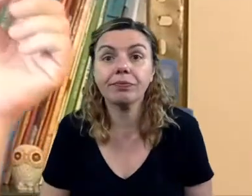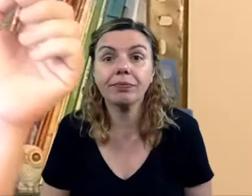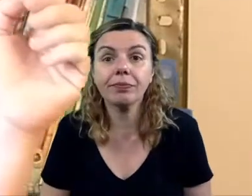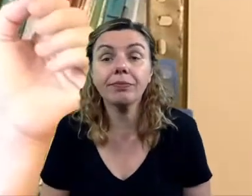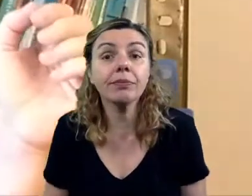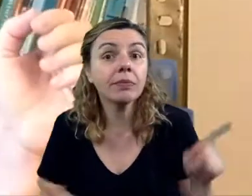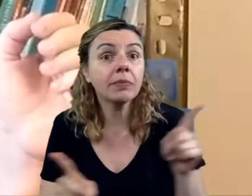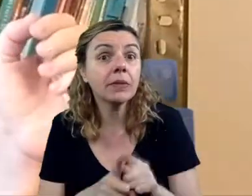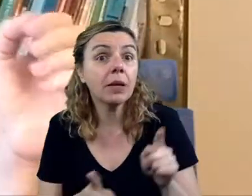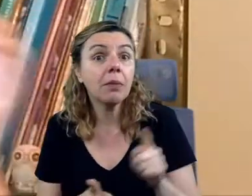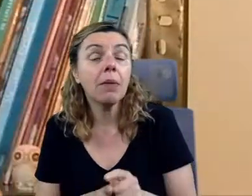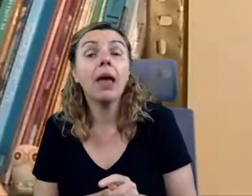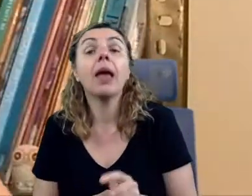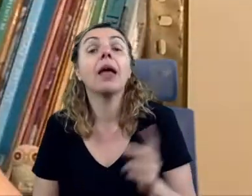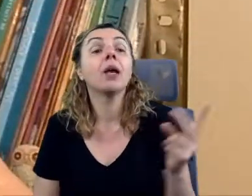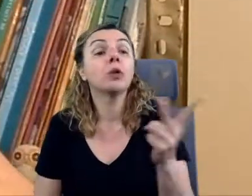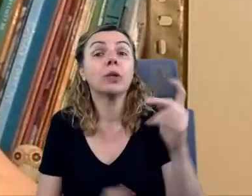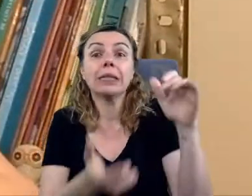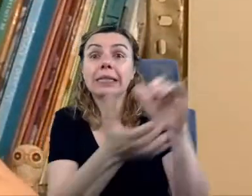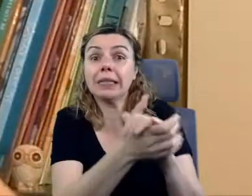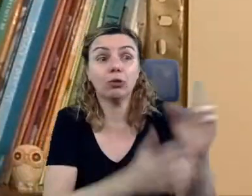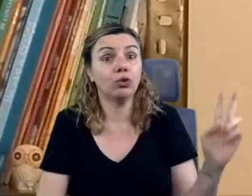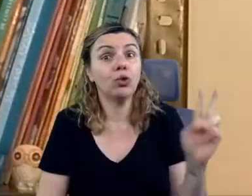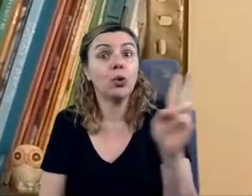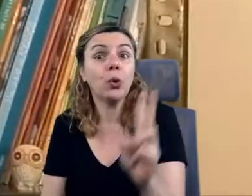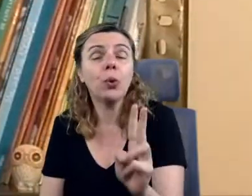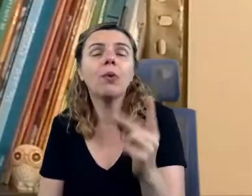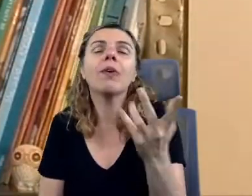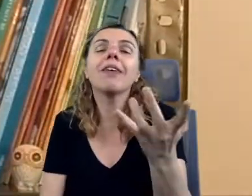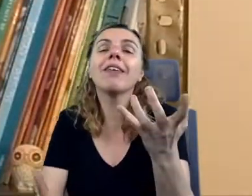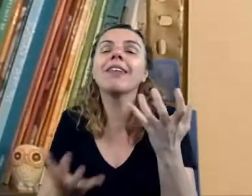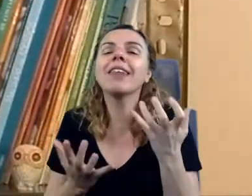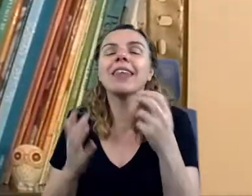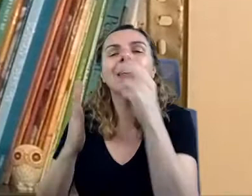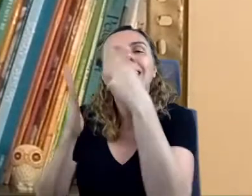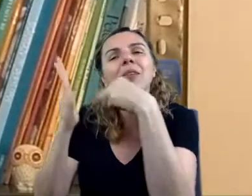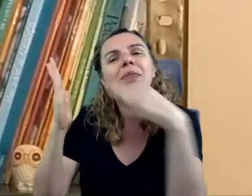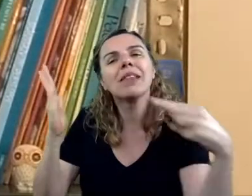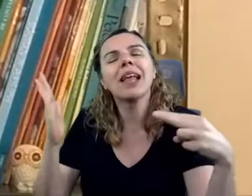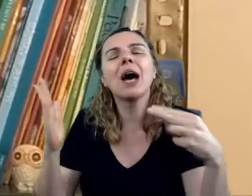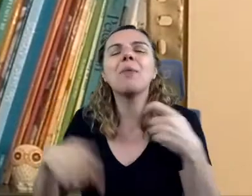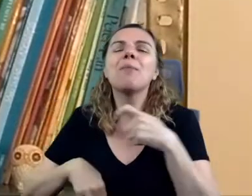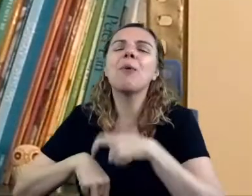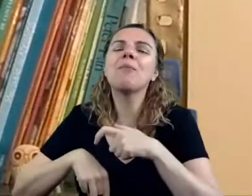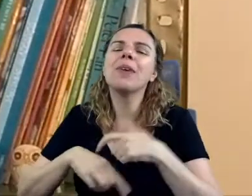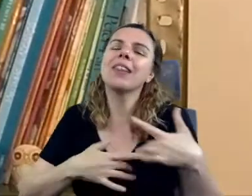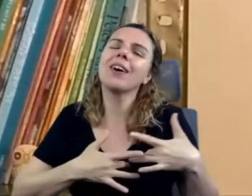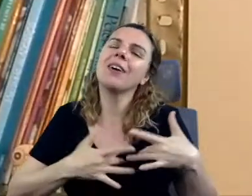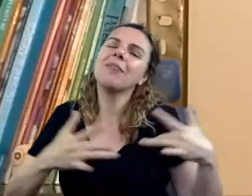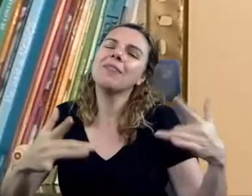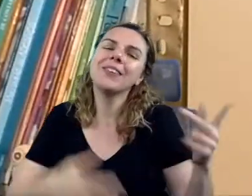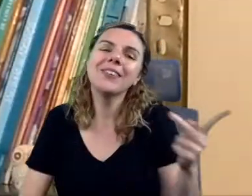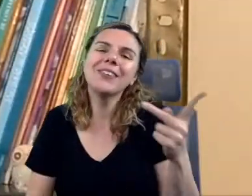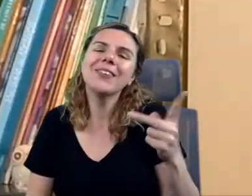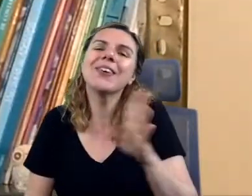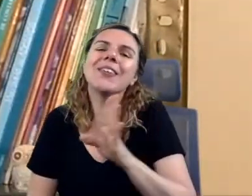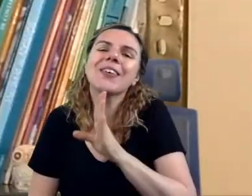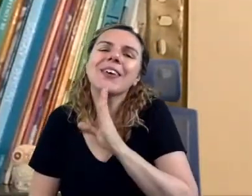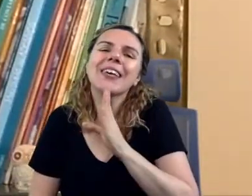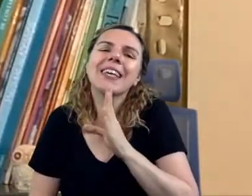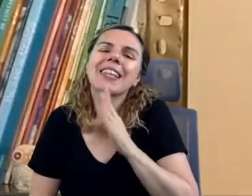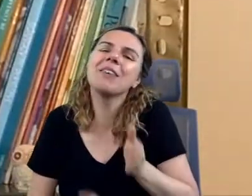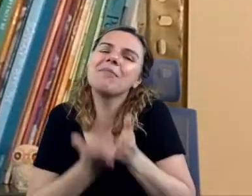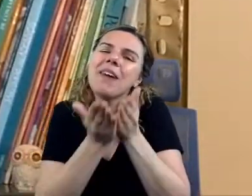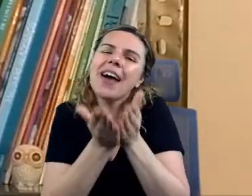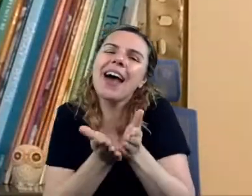Depois veio um casal. Desejavam imortalizar na tela aquele instante tão romântico, quando se conheceram